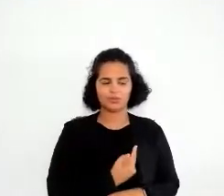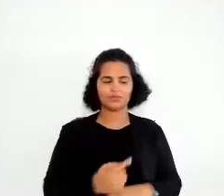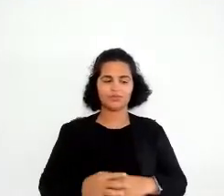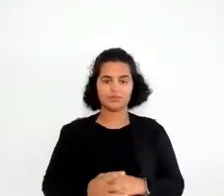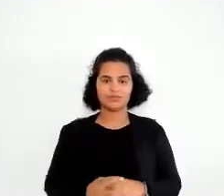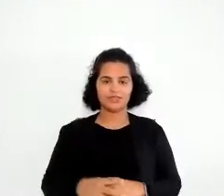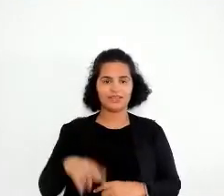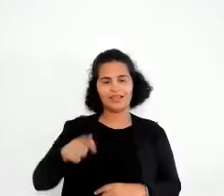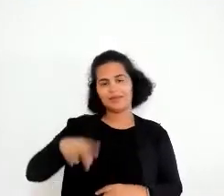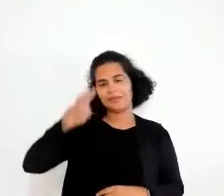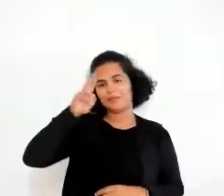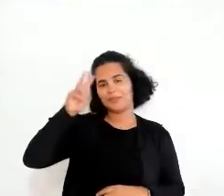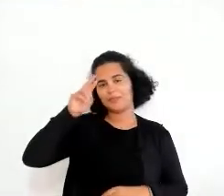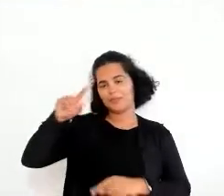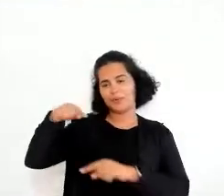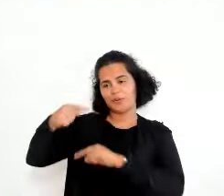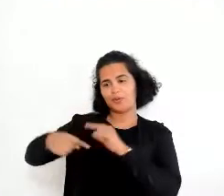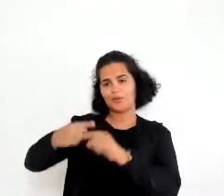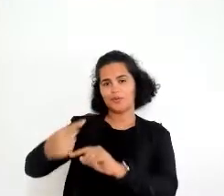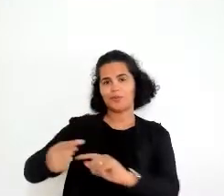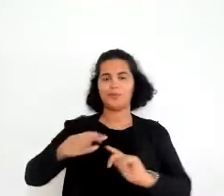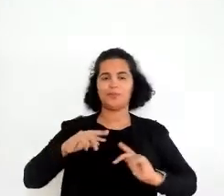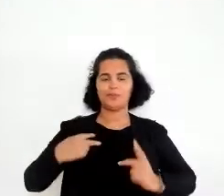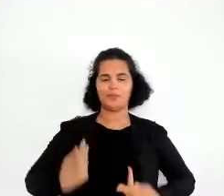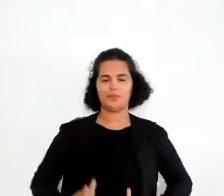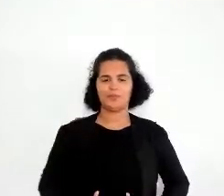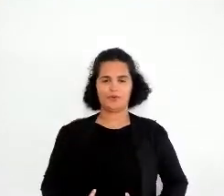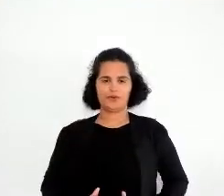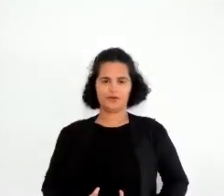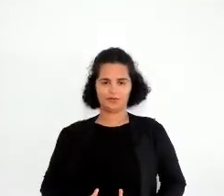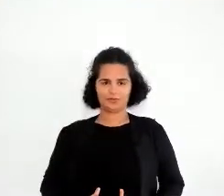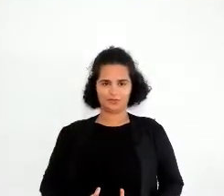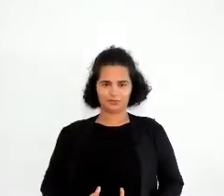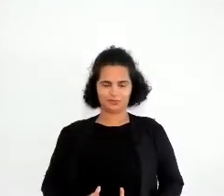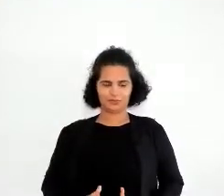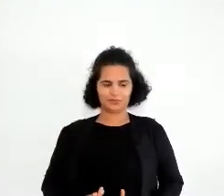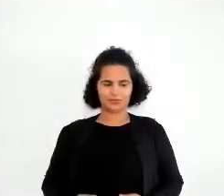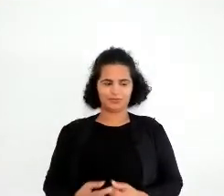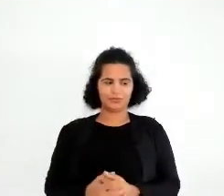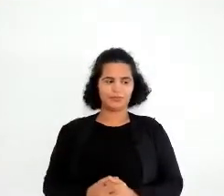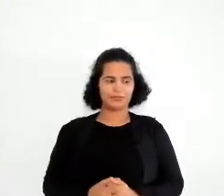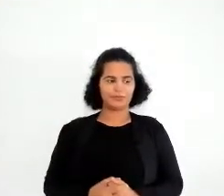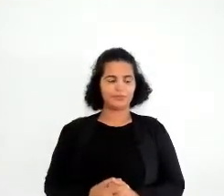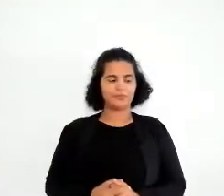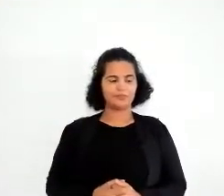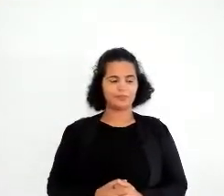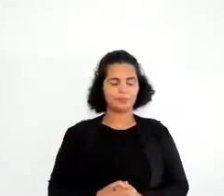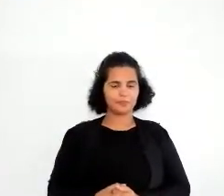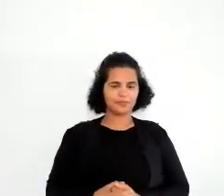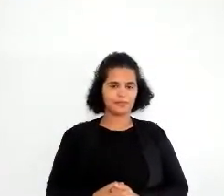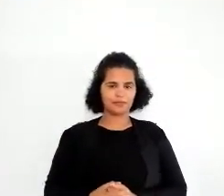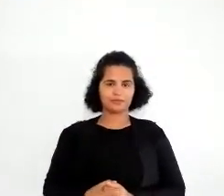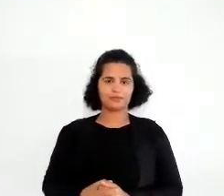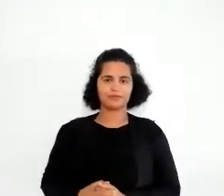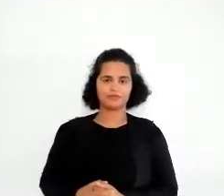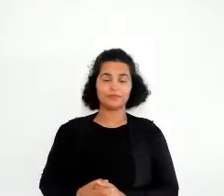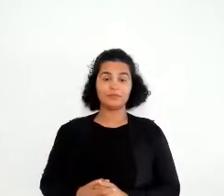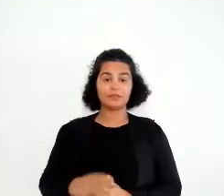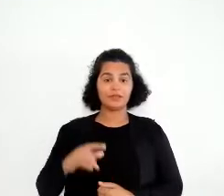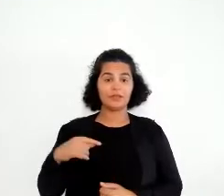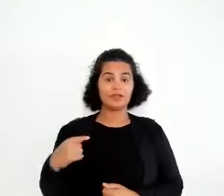recortes humanos ou institucionais dessa pretensão. Somos